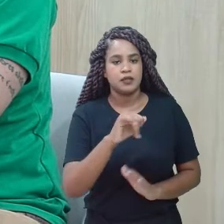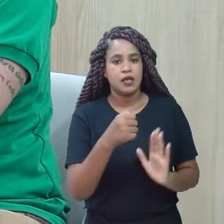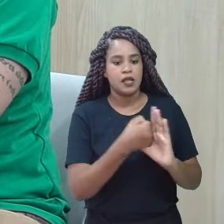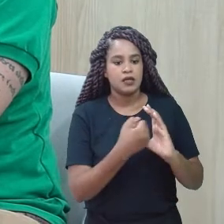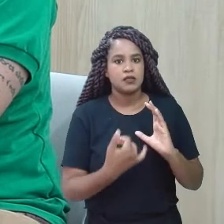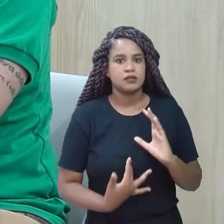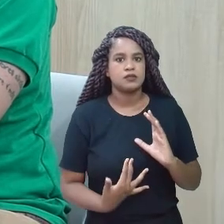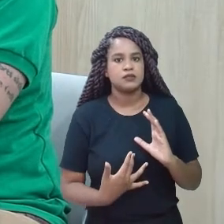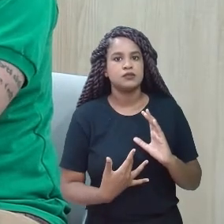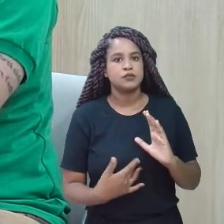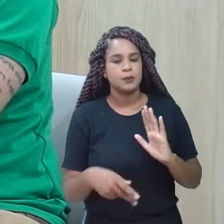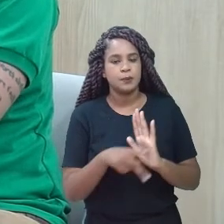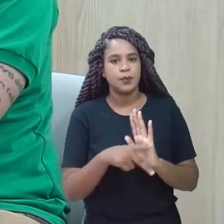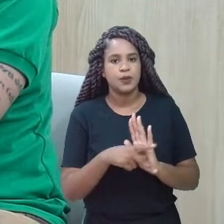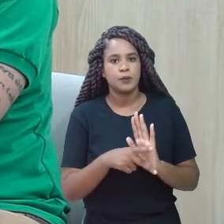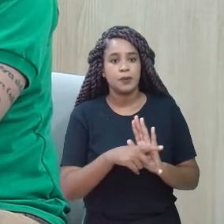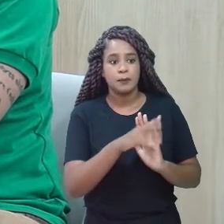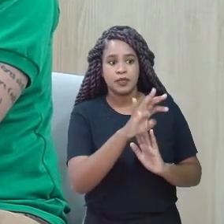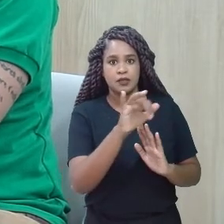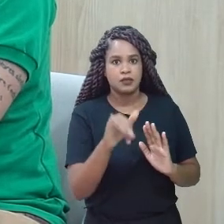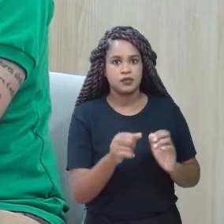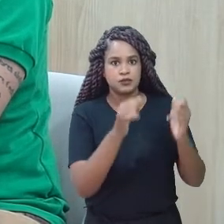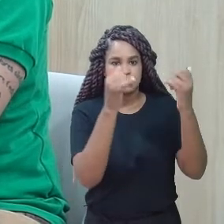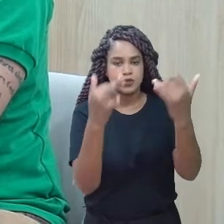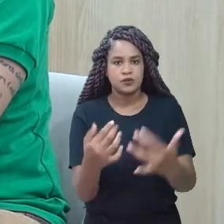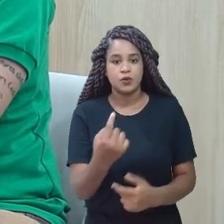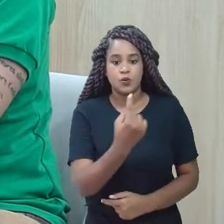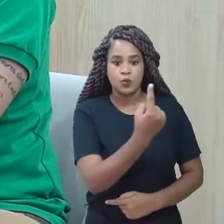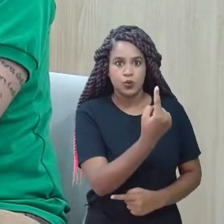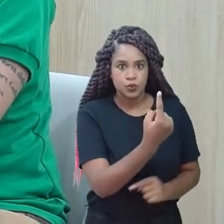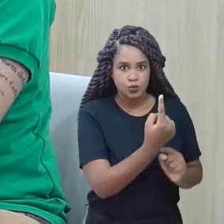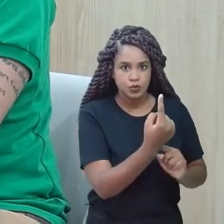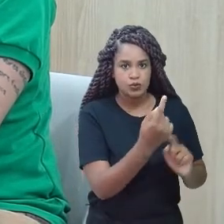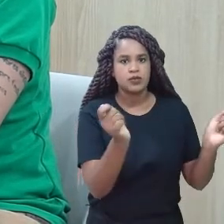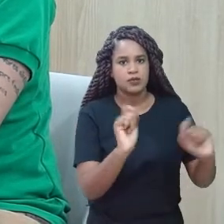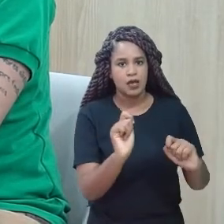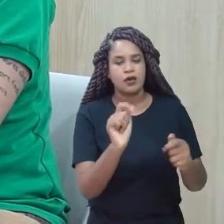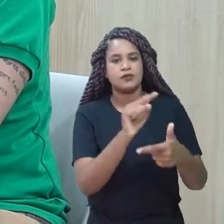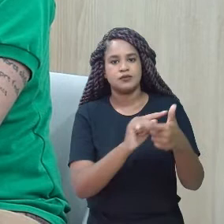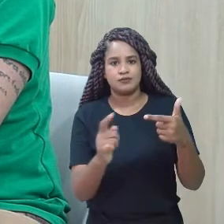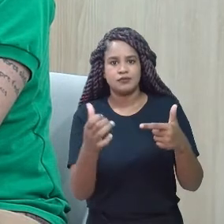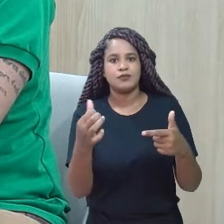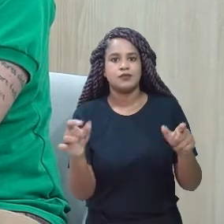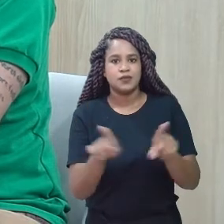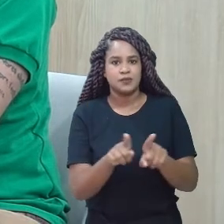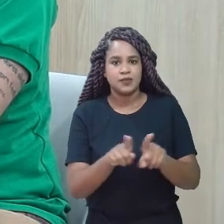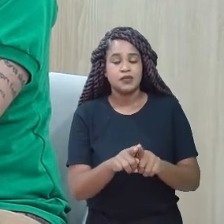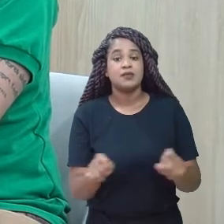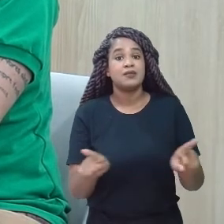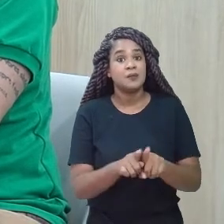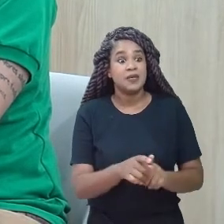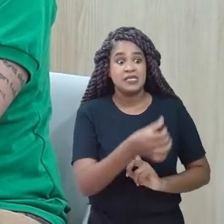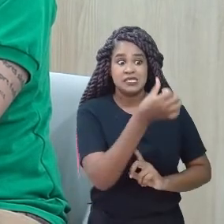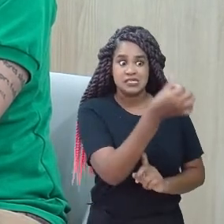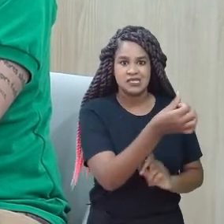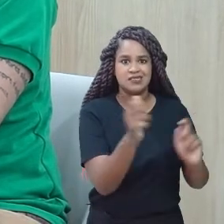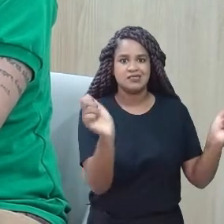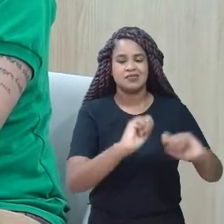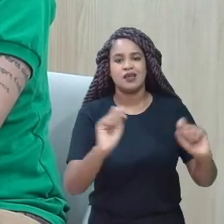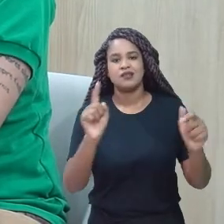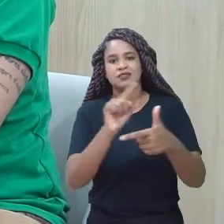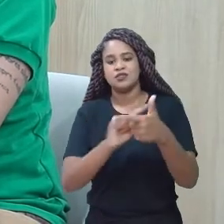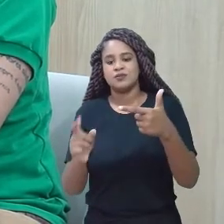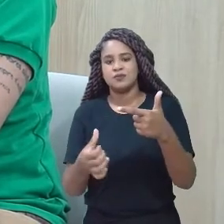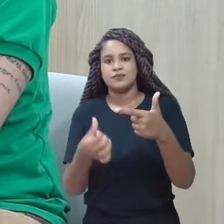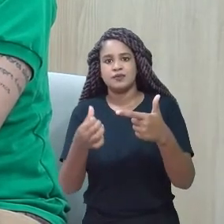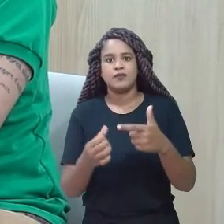característica, né? Ou seja, o 1 e o próprio número, né? Então, se você completar aí, João, com o 1, que é divisor de todos, e